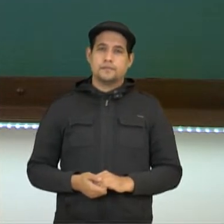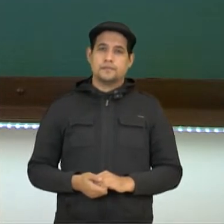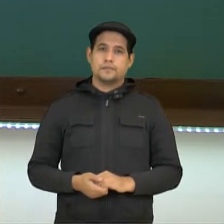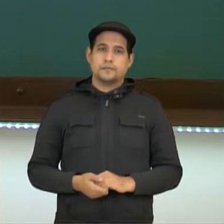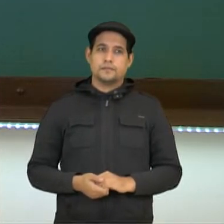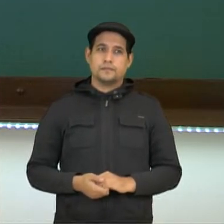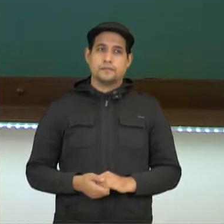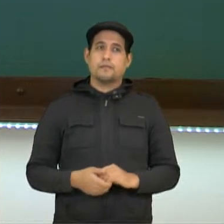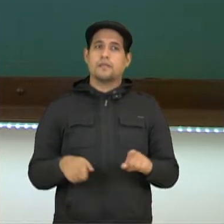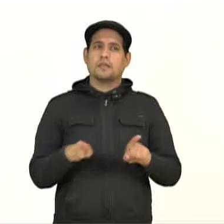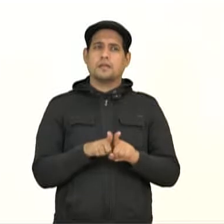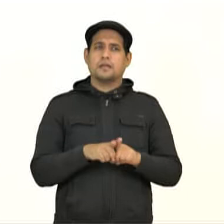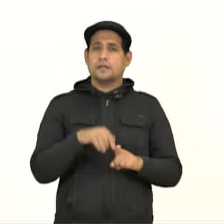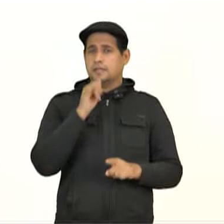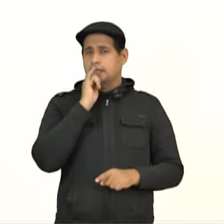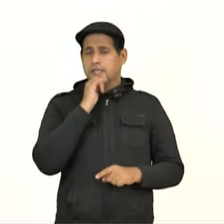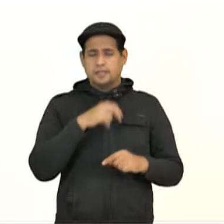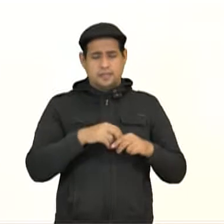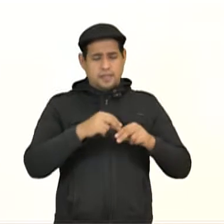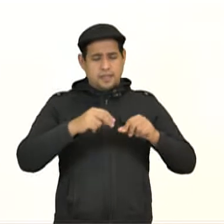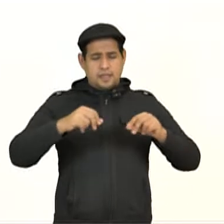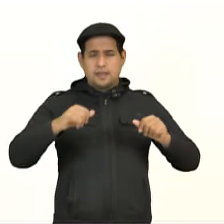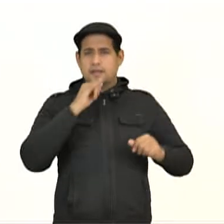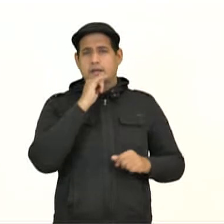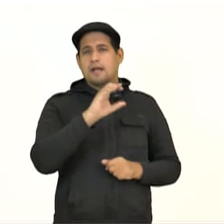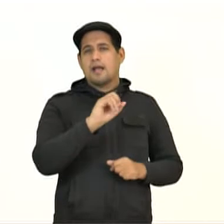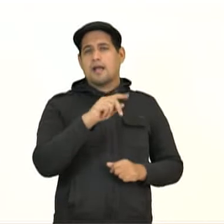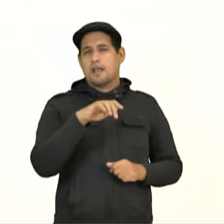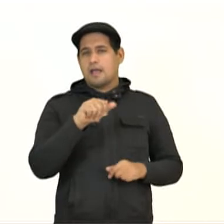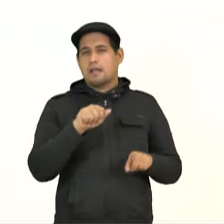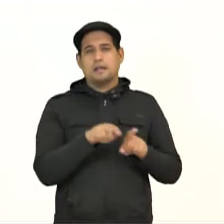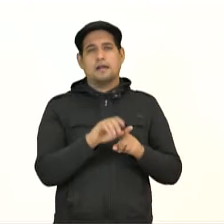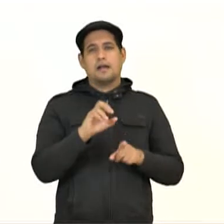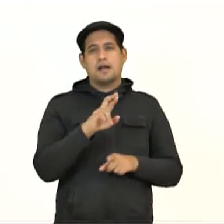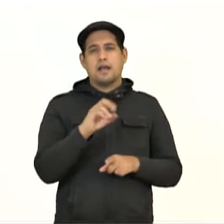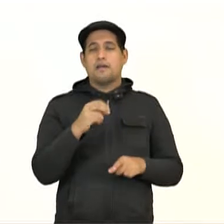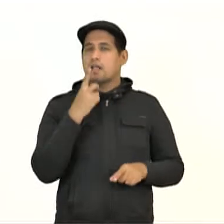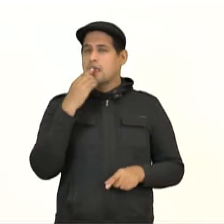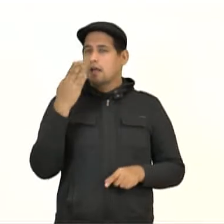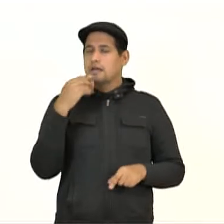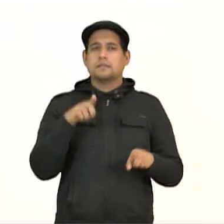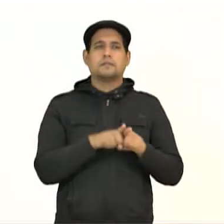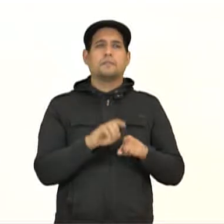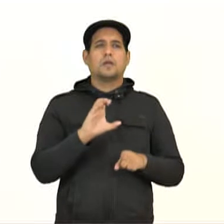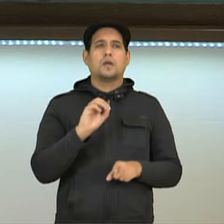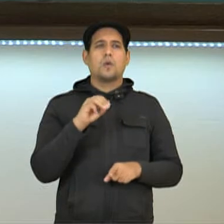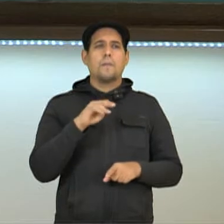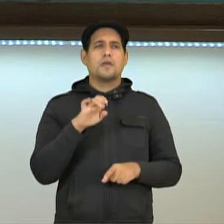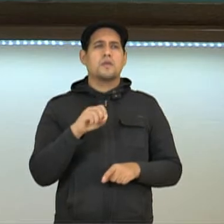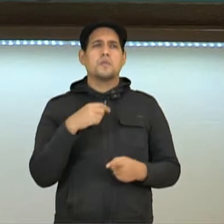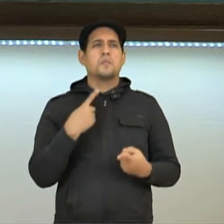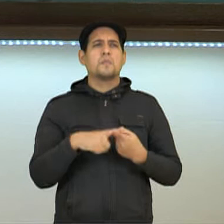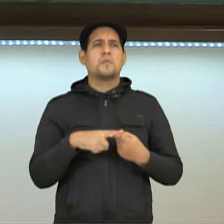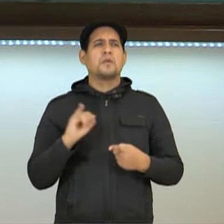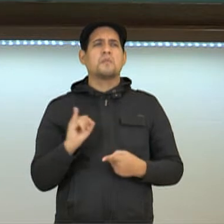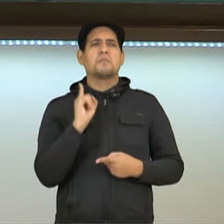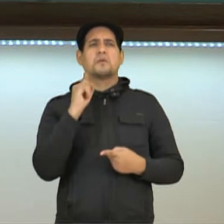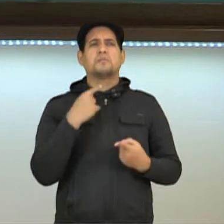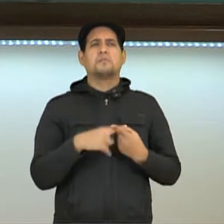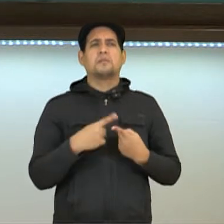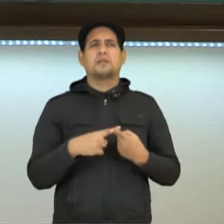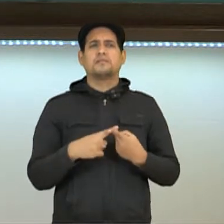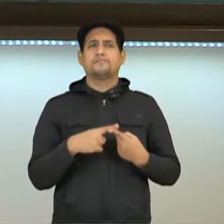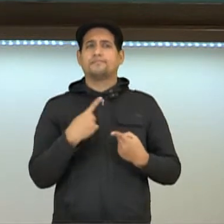Aqui as especiarias, ó, são temperos como cravo, canela, pimenta e cominho. Por que as especiarias eram importantes? Porque